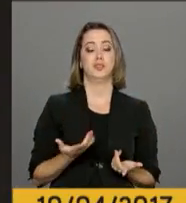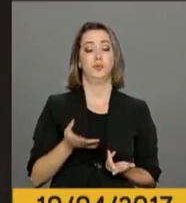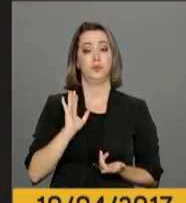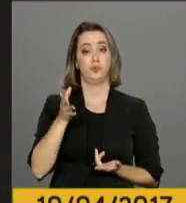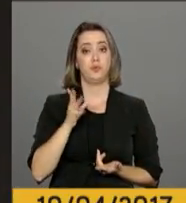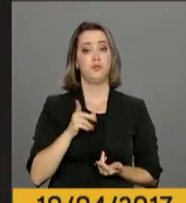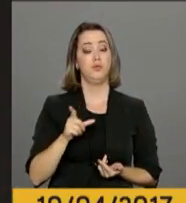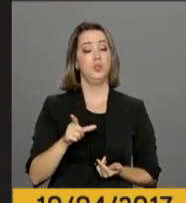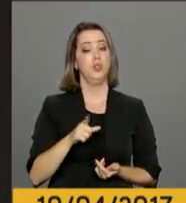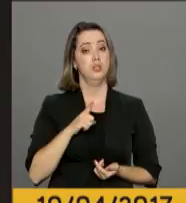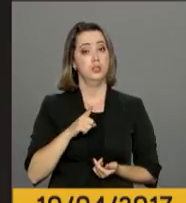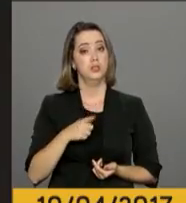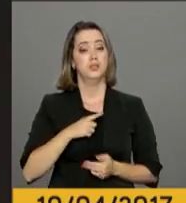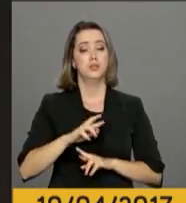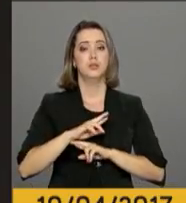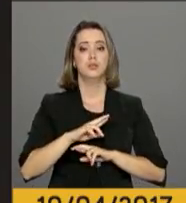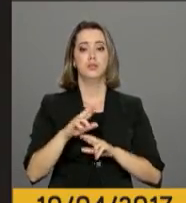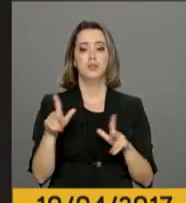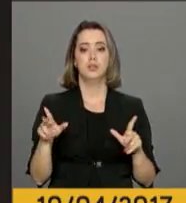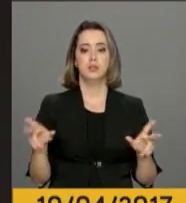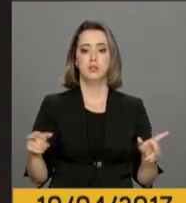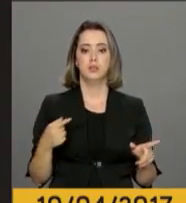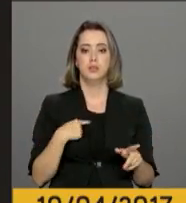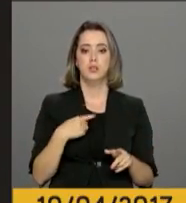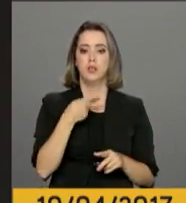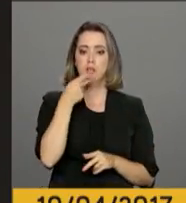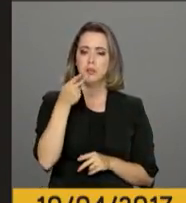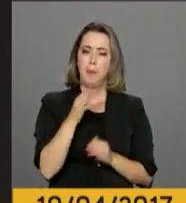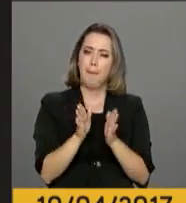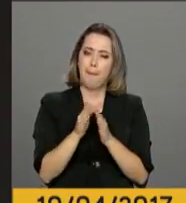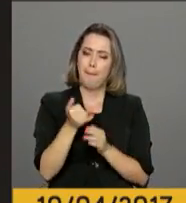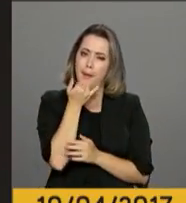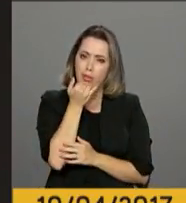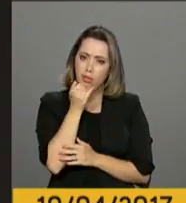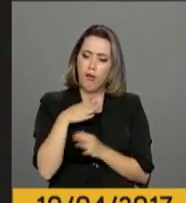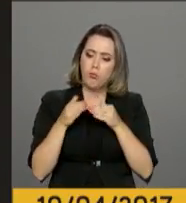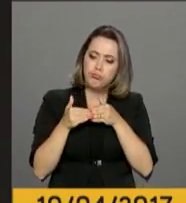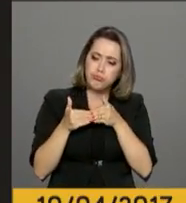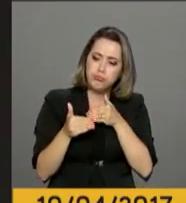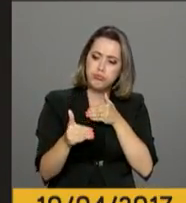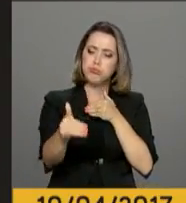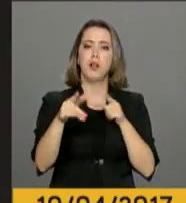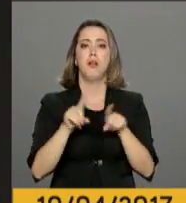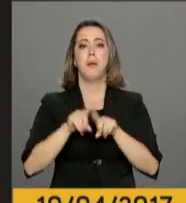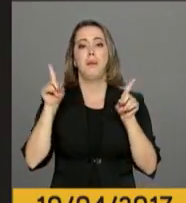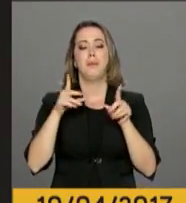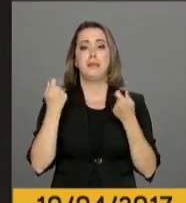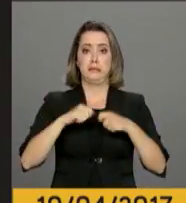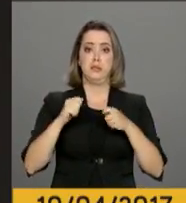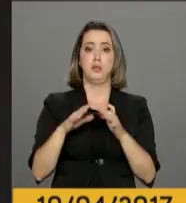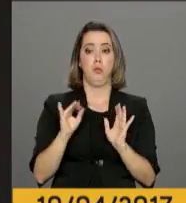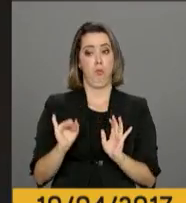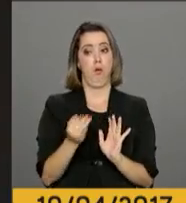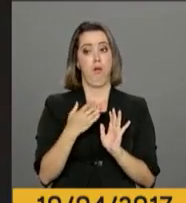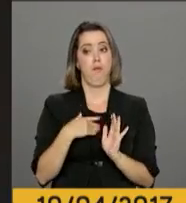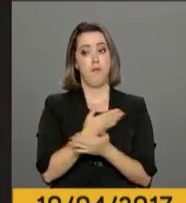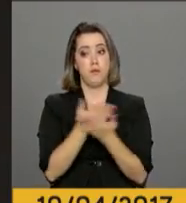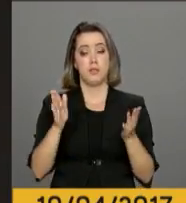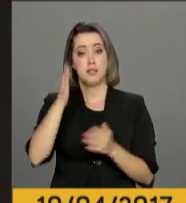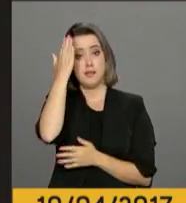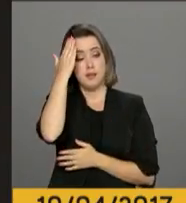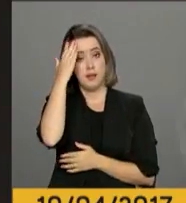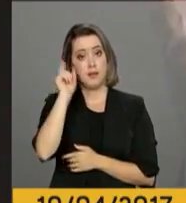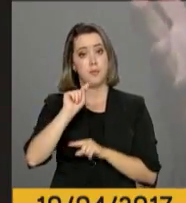sabem, muitas, eu peço desculpas por estar alongando o discurso, mas estou aproveitando aqui para que os senhores e as senhoras